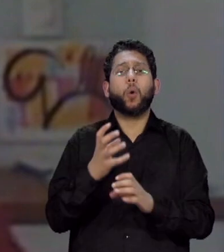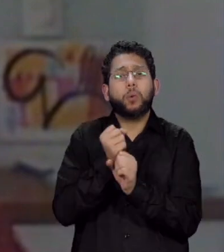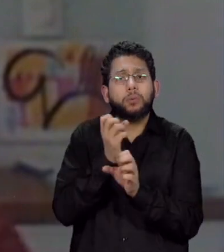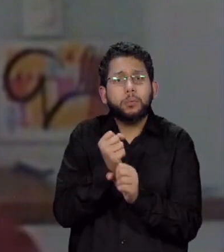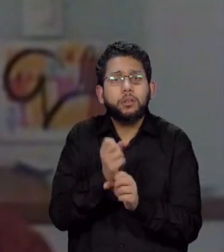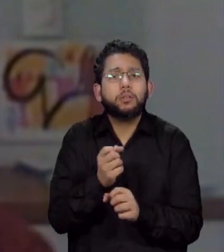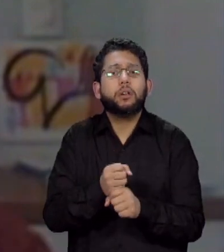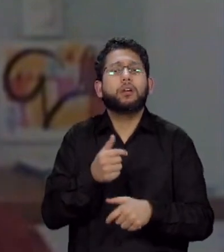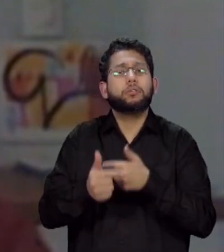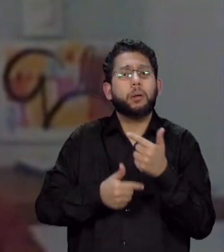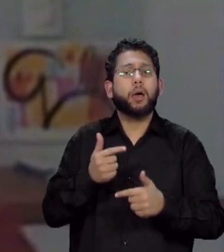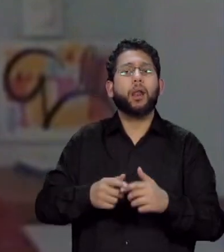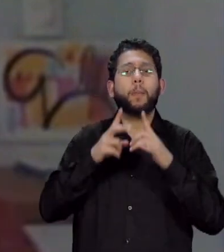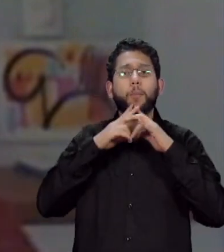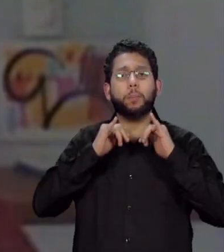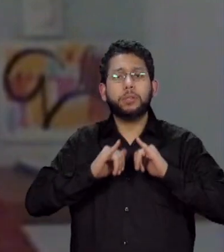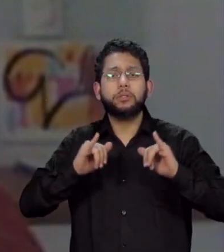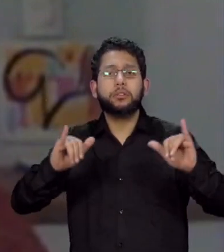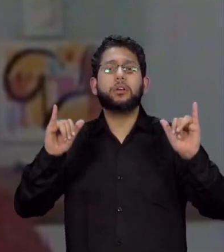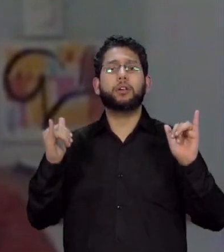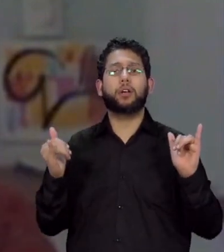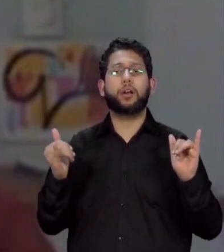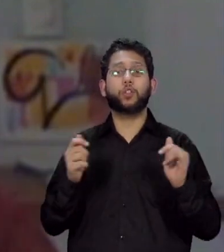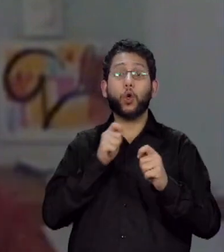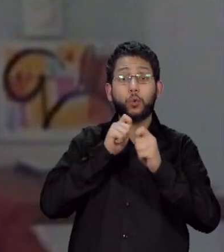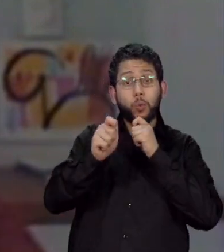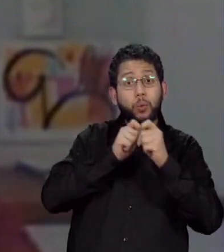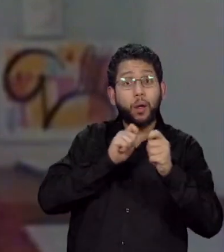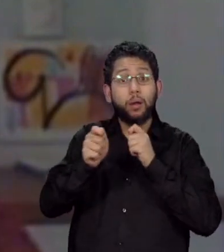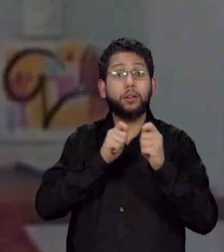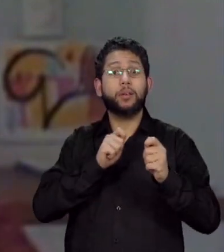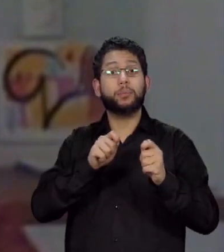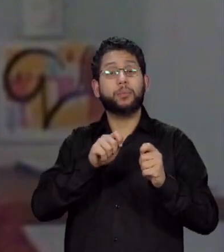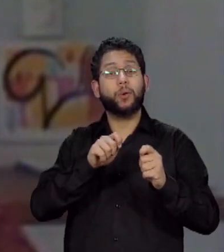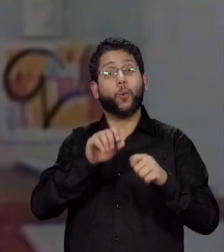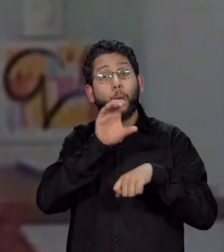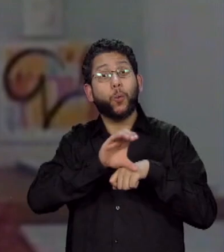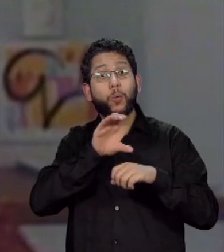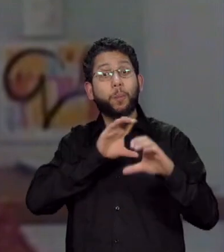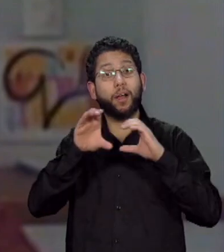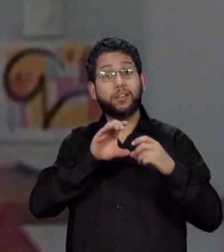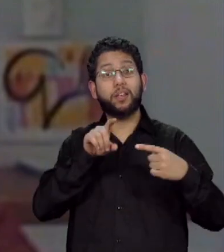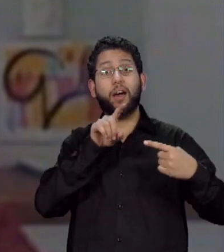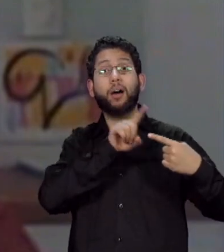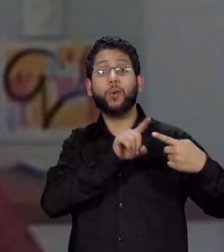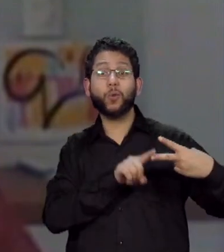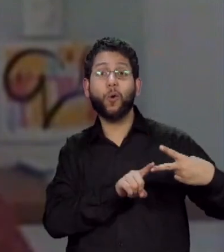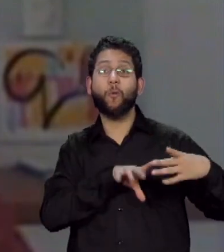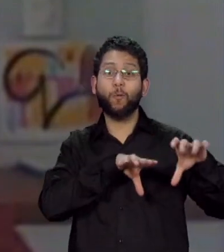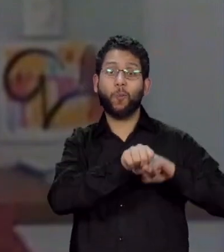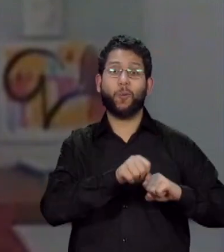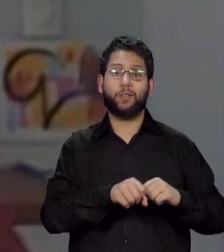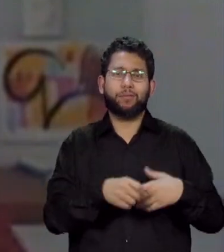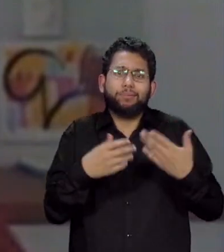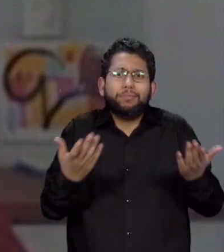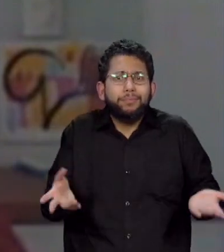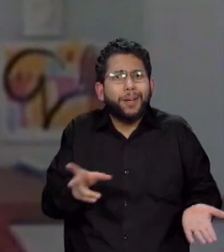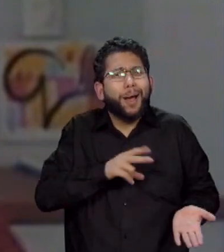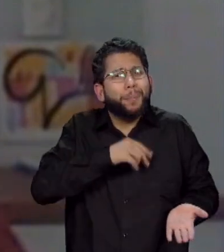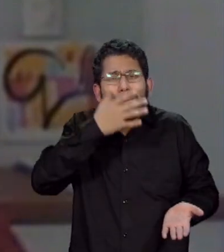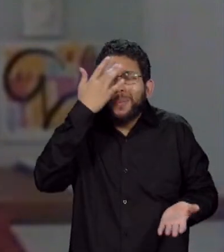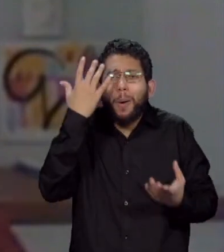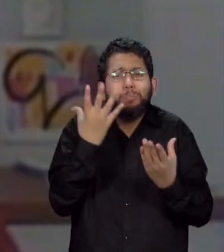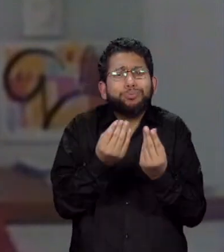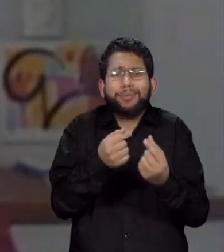contabilidade, publicidade, marketing, jornalismo, comunicação. Então, tem muita gente trabalhando da área